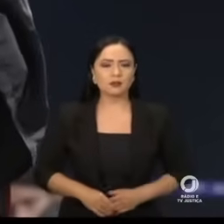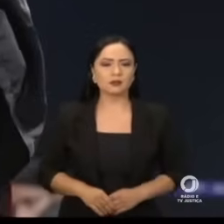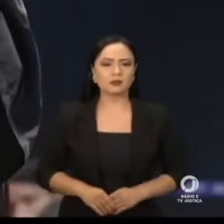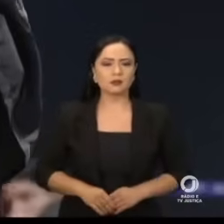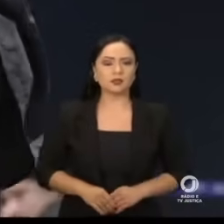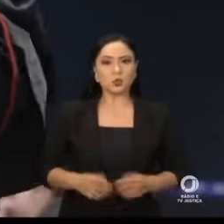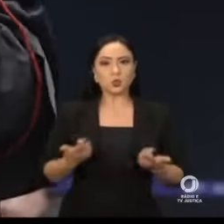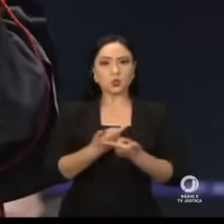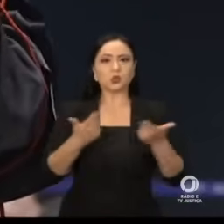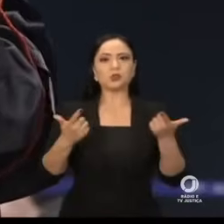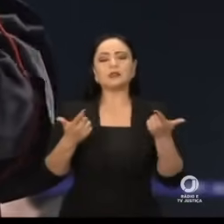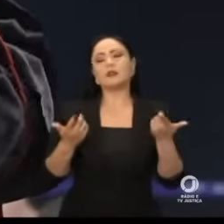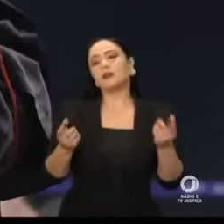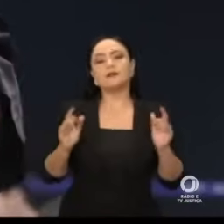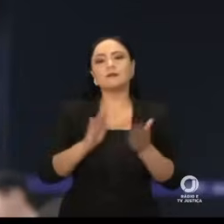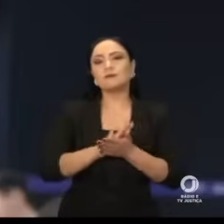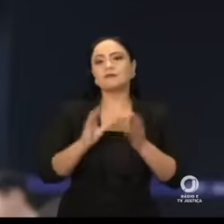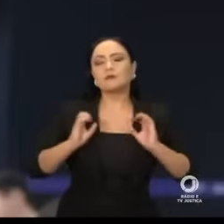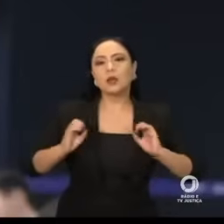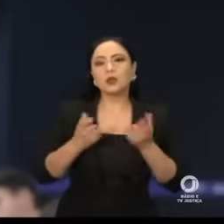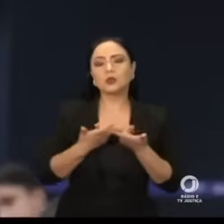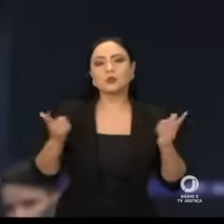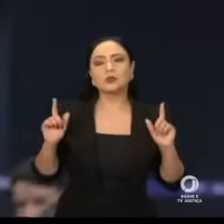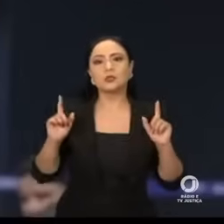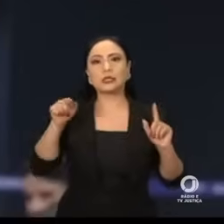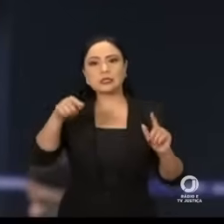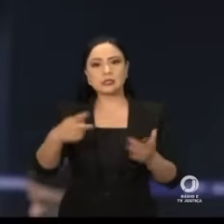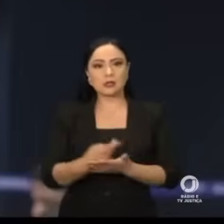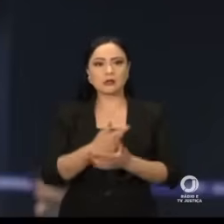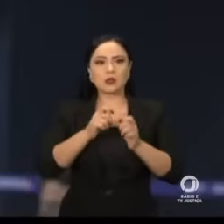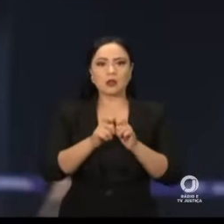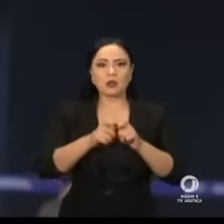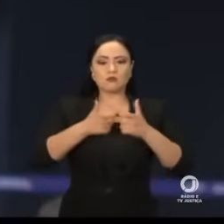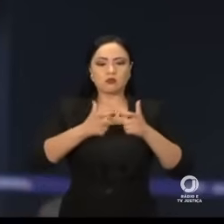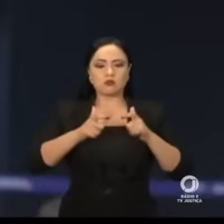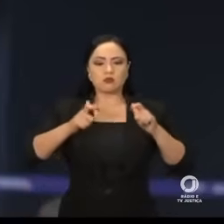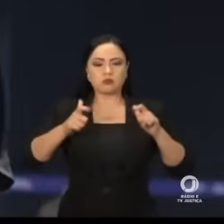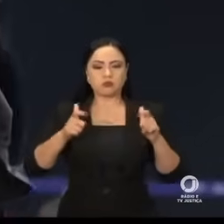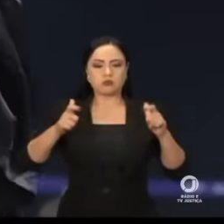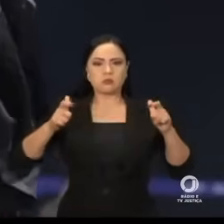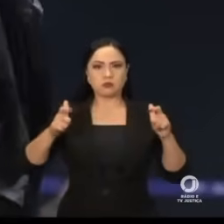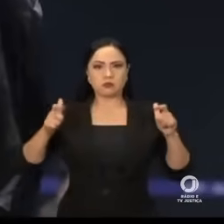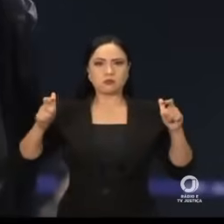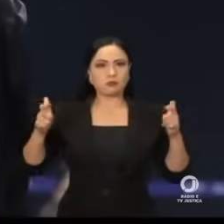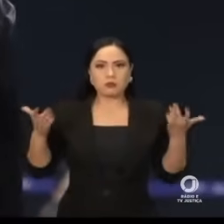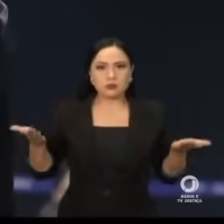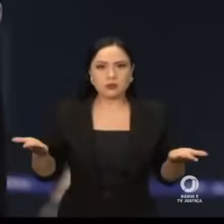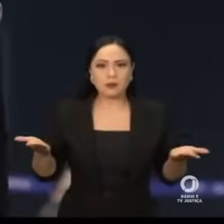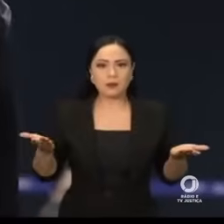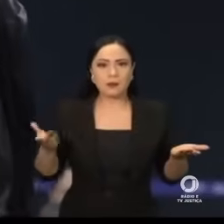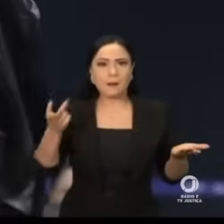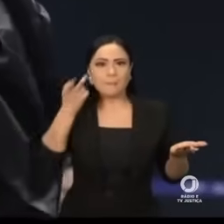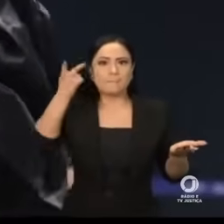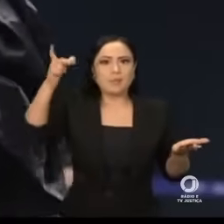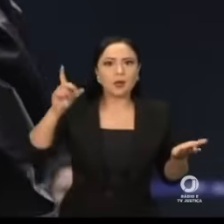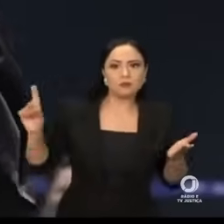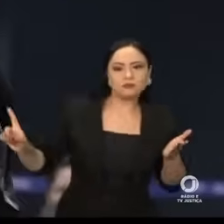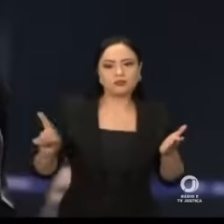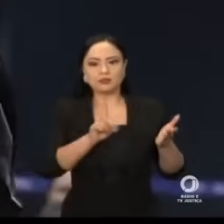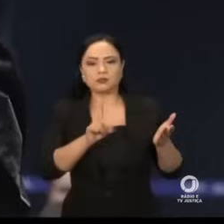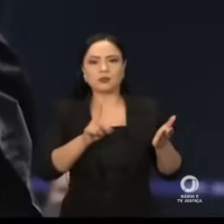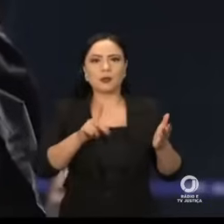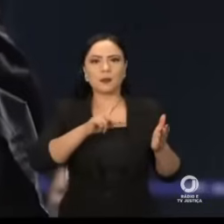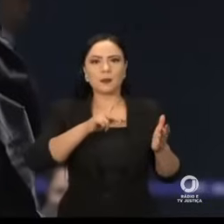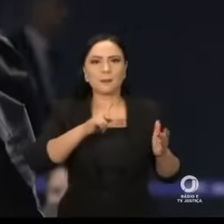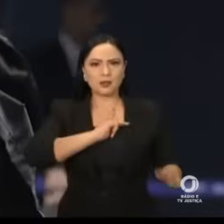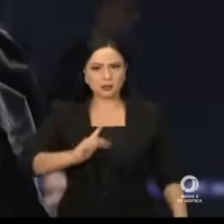Não existe absolutamente nada. Esse caso vai crescendo. Ele vai crescendo para colocar o presidente no 8 de